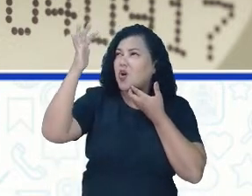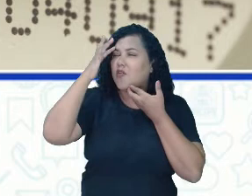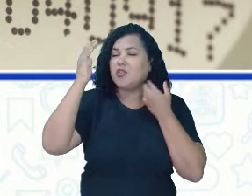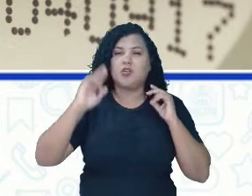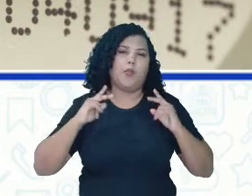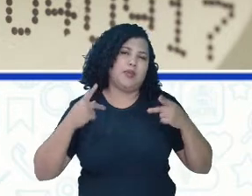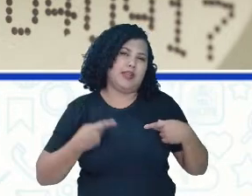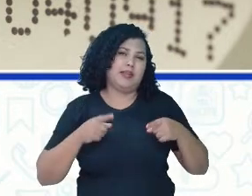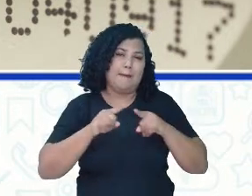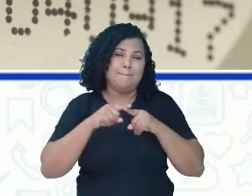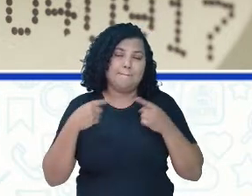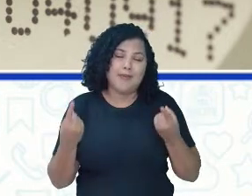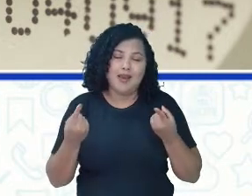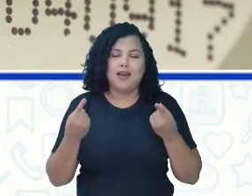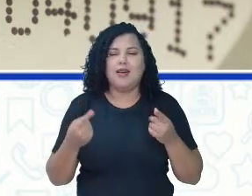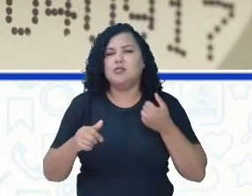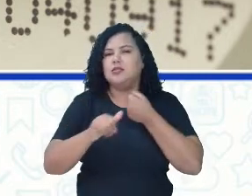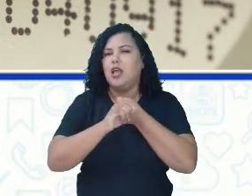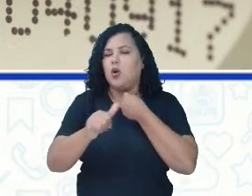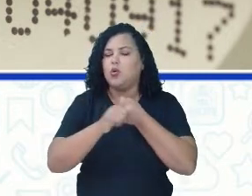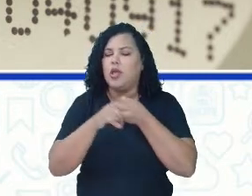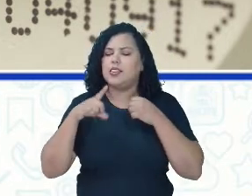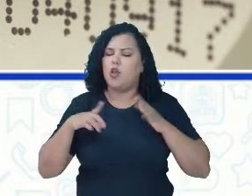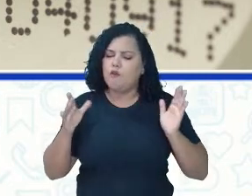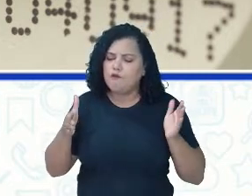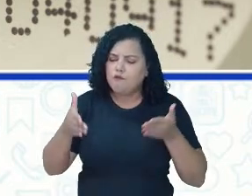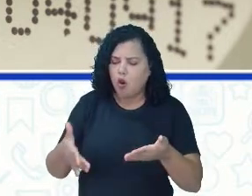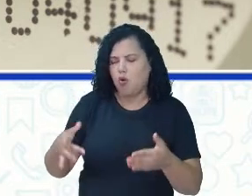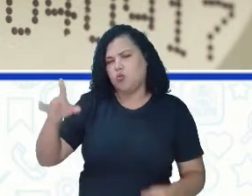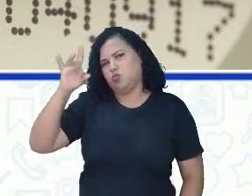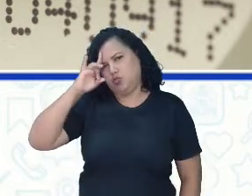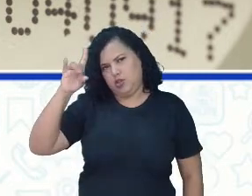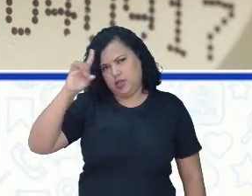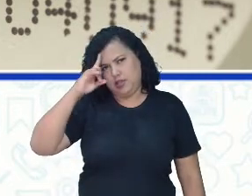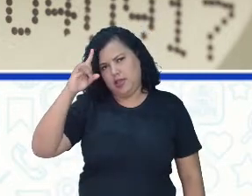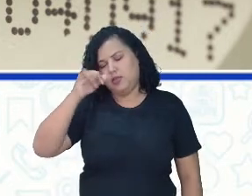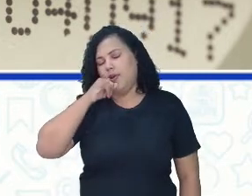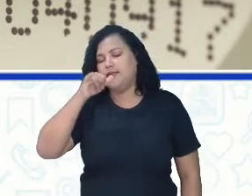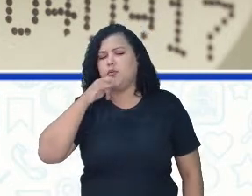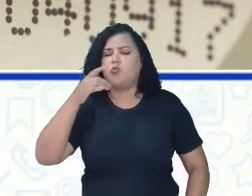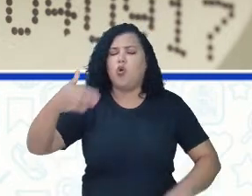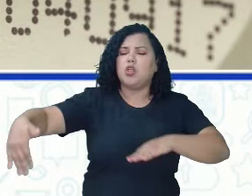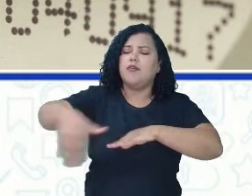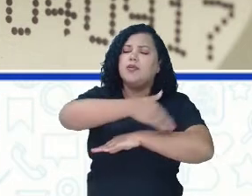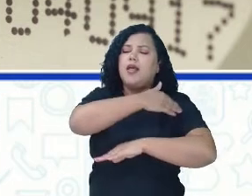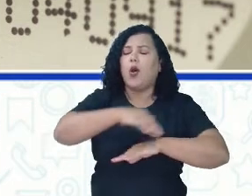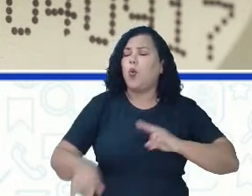crônica, ela é esse olhar para o nosso cotidiano. Então, eu passei ali na avenida,